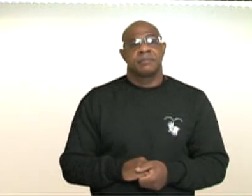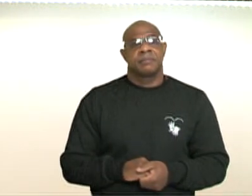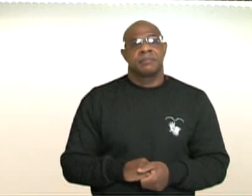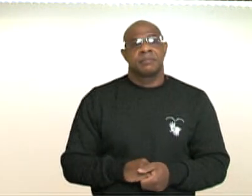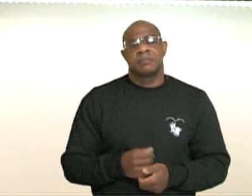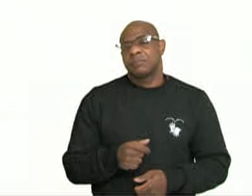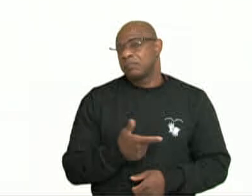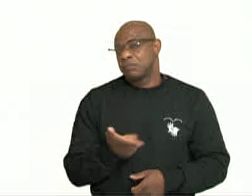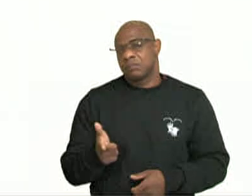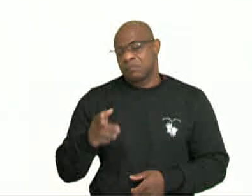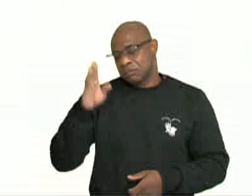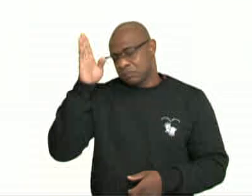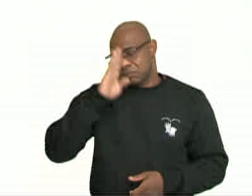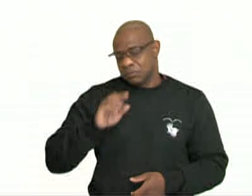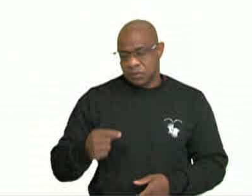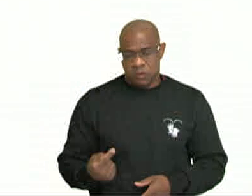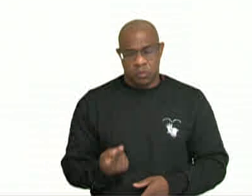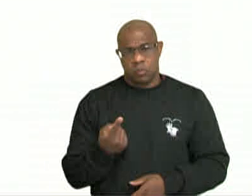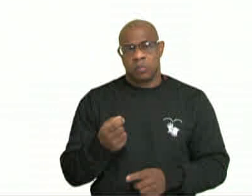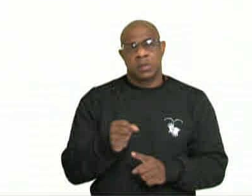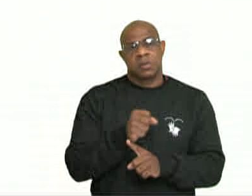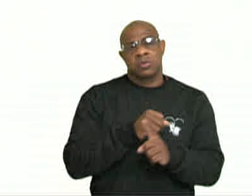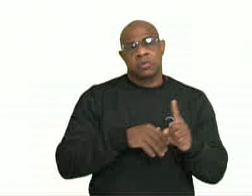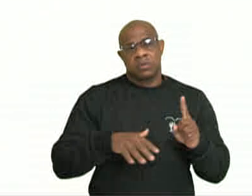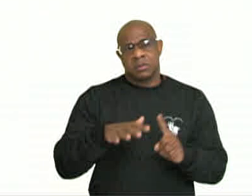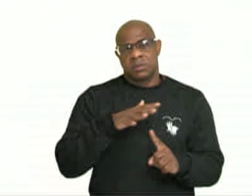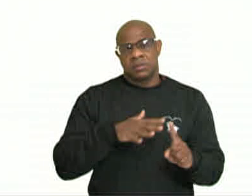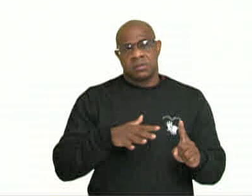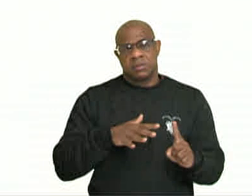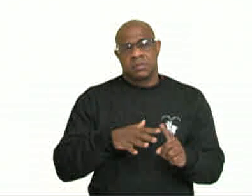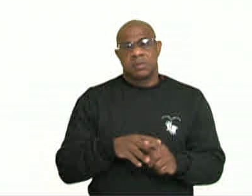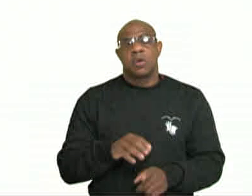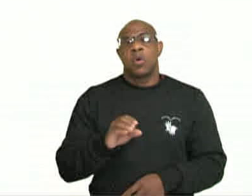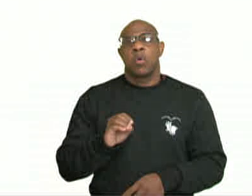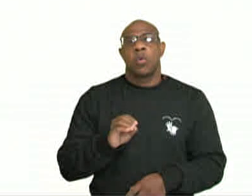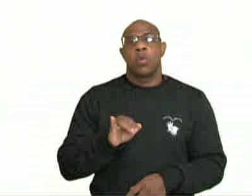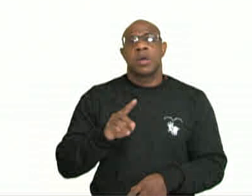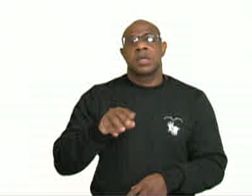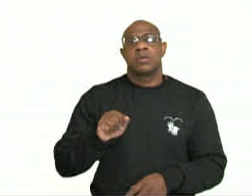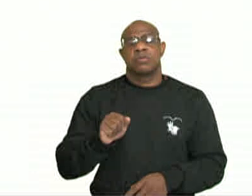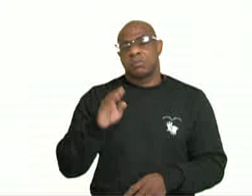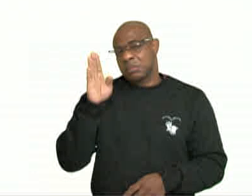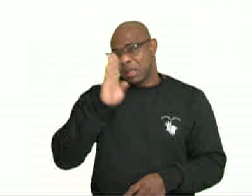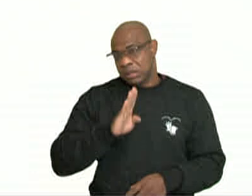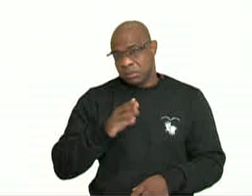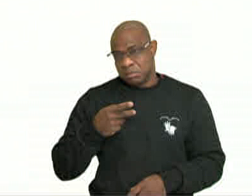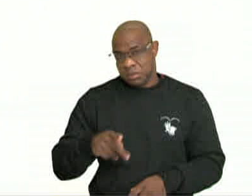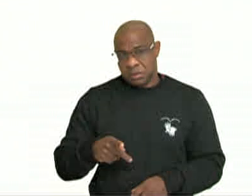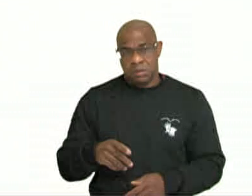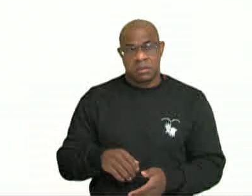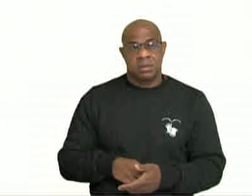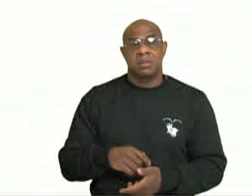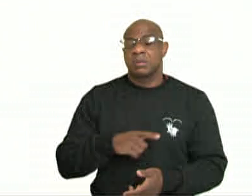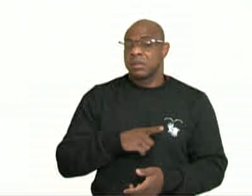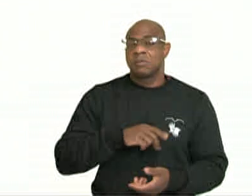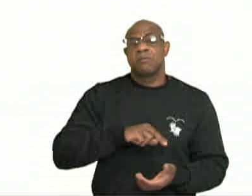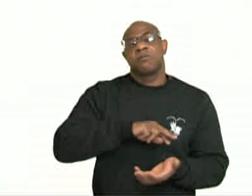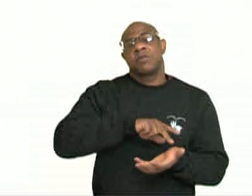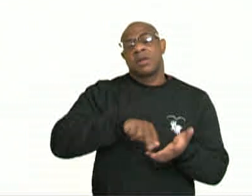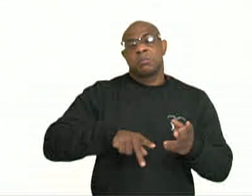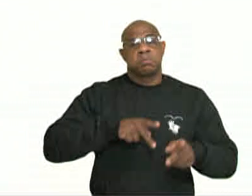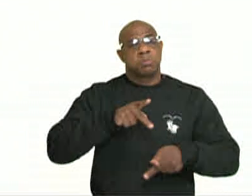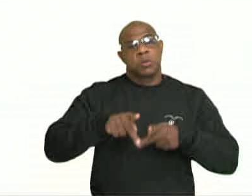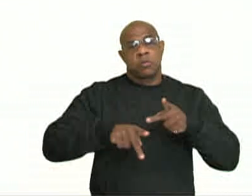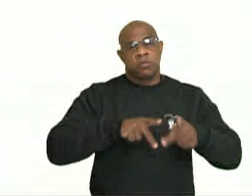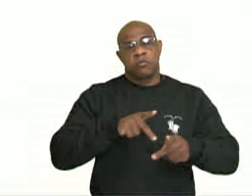no Brasil também uma única sociedade. É errado falar o índio brasileiro. O que nós temos são milhares de